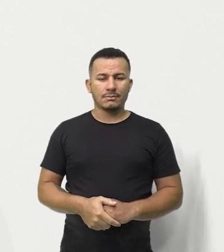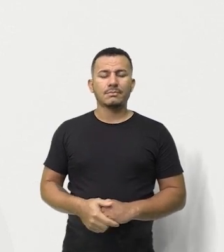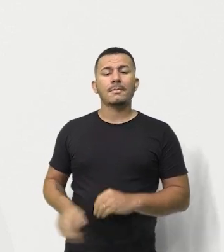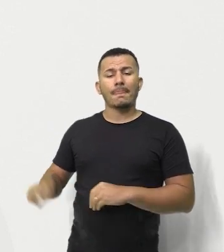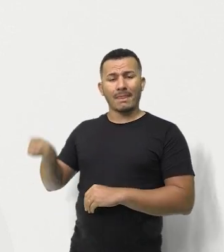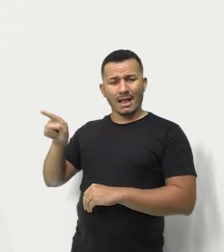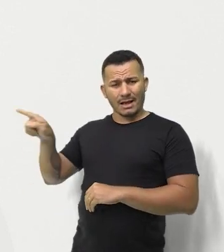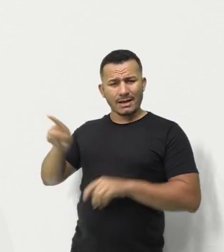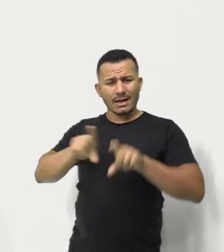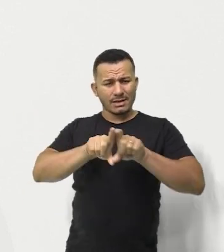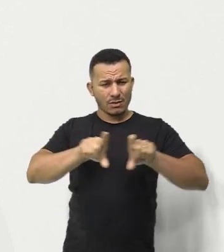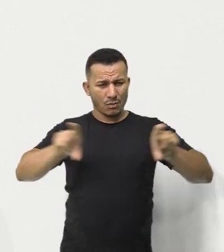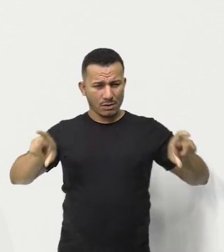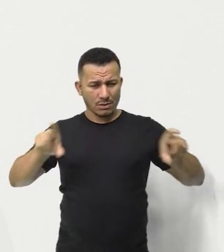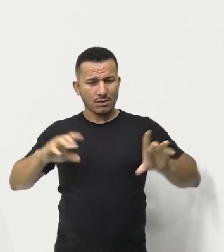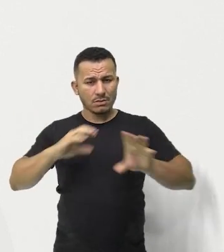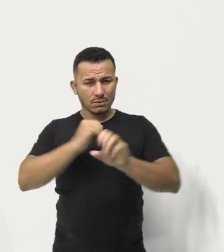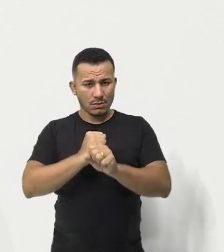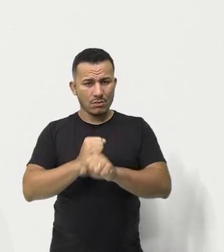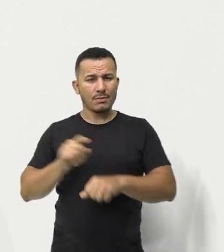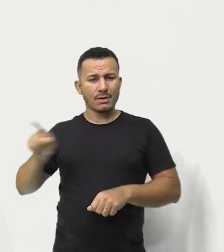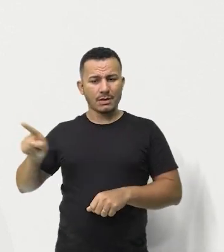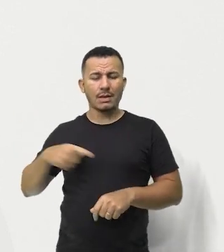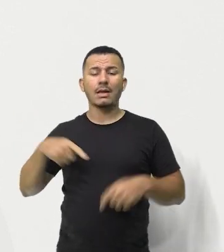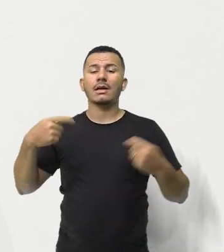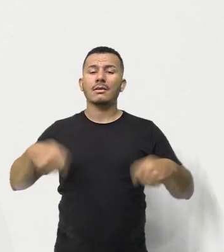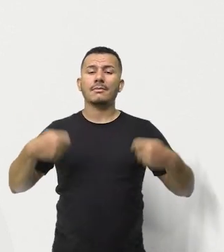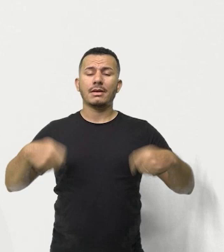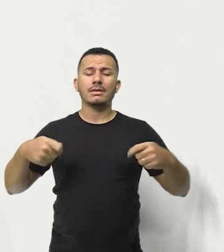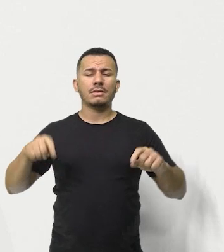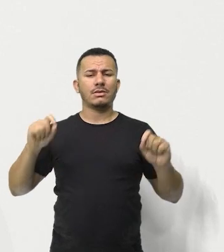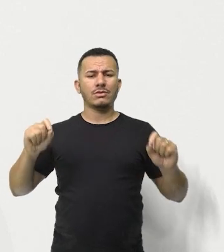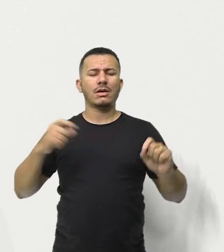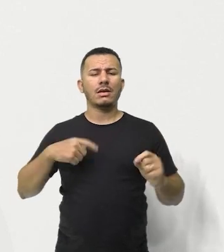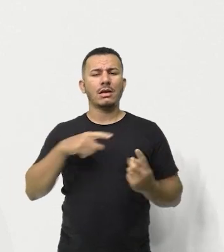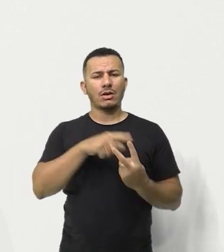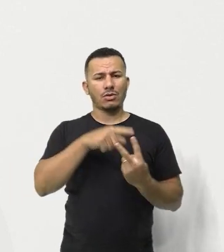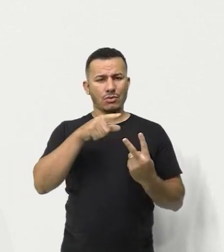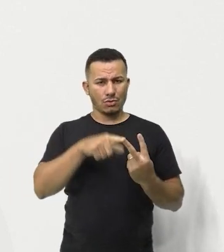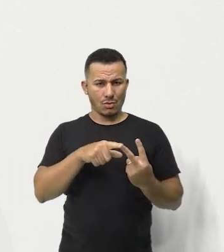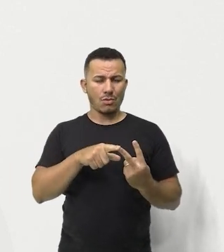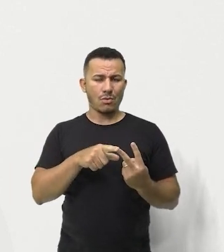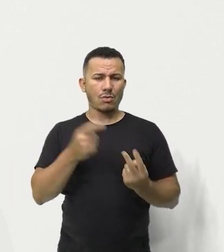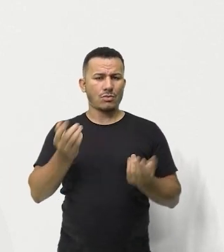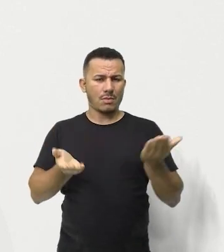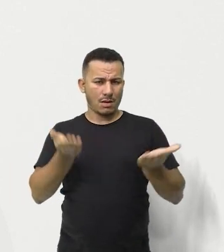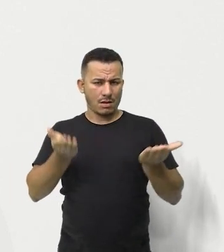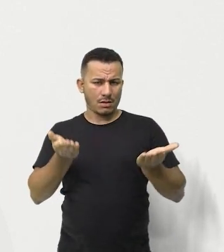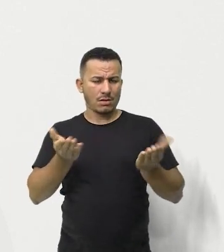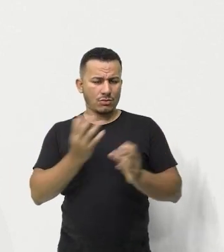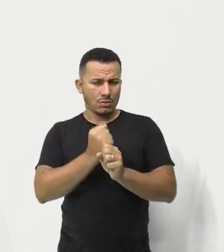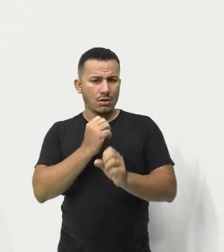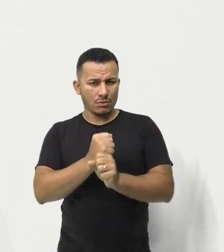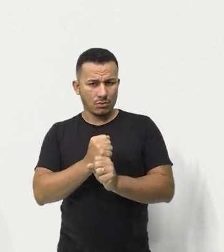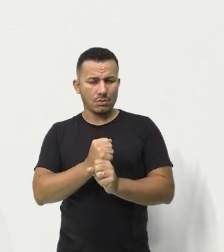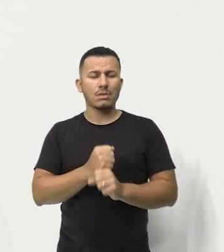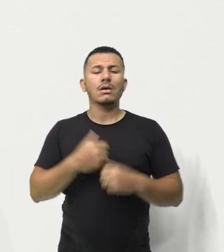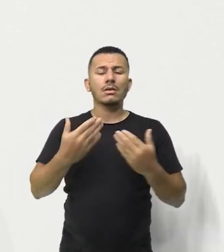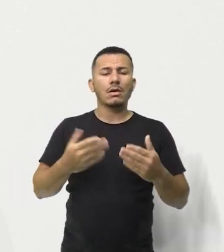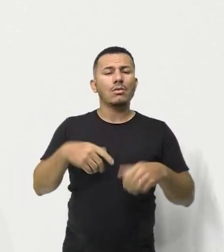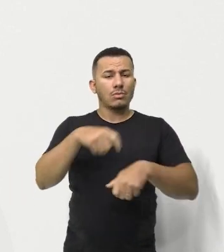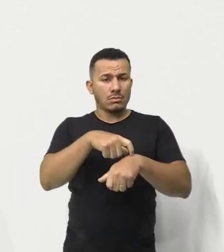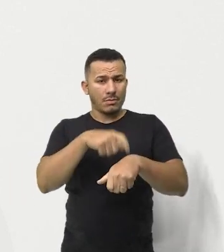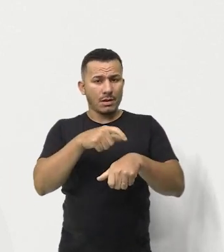segundo, certo? Ou seja, esta equação, ela está necessitando de